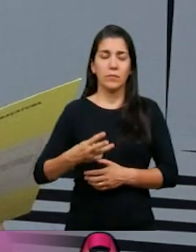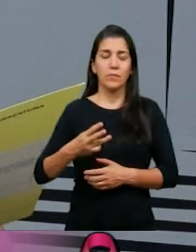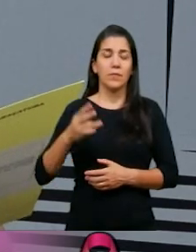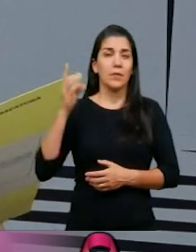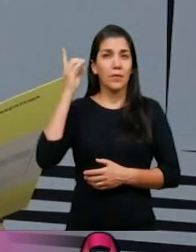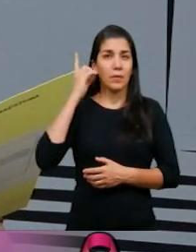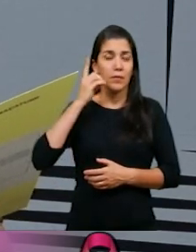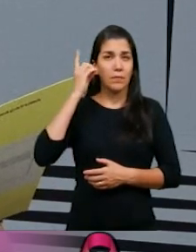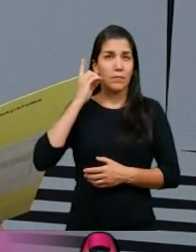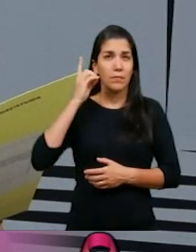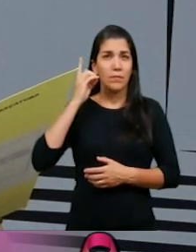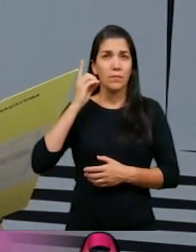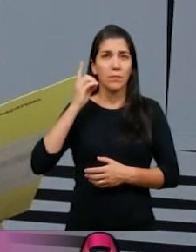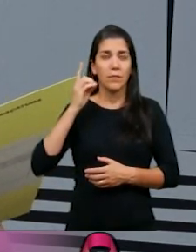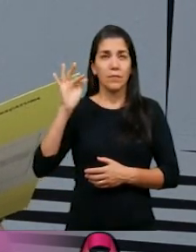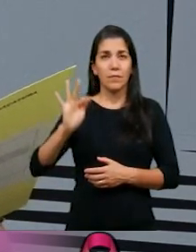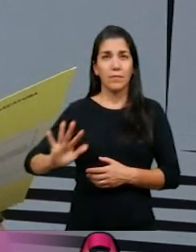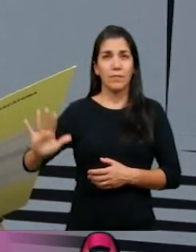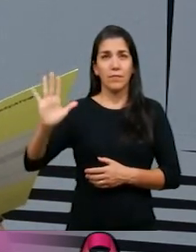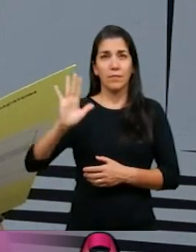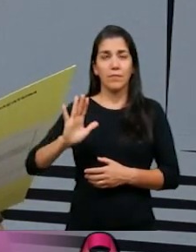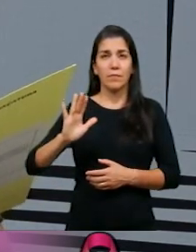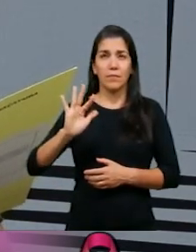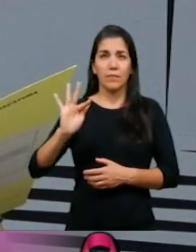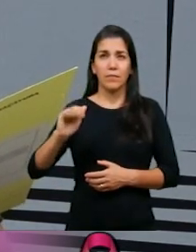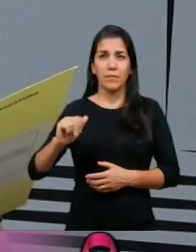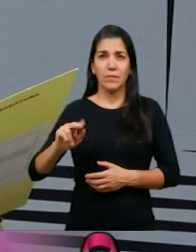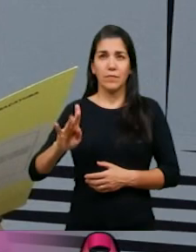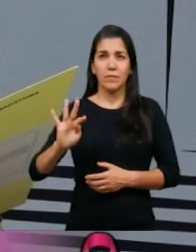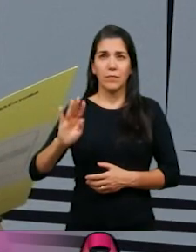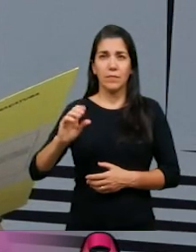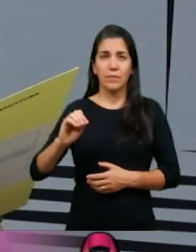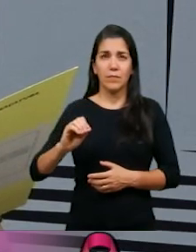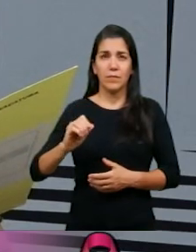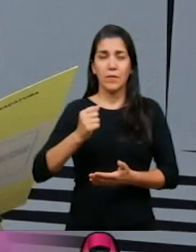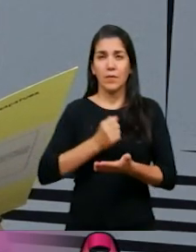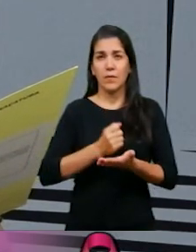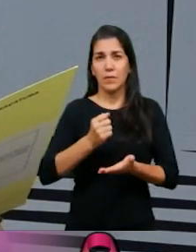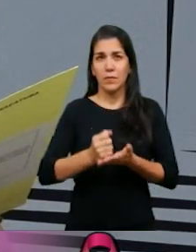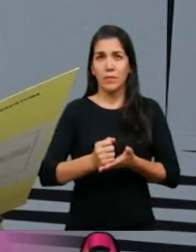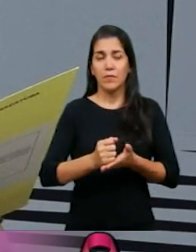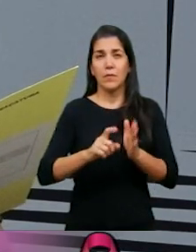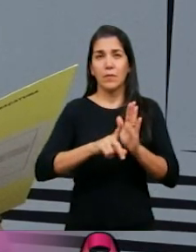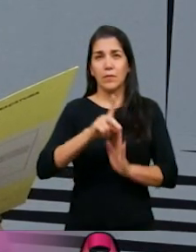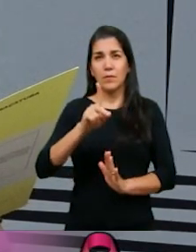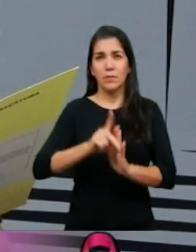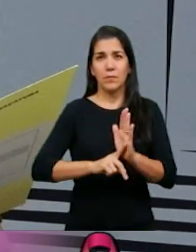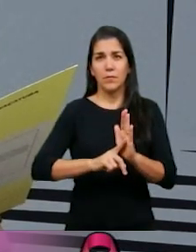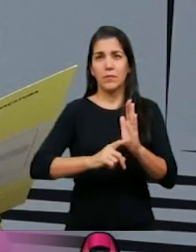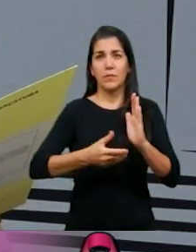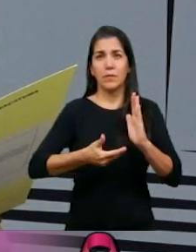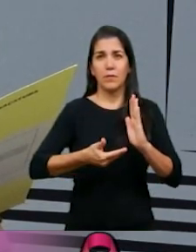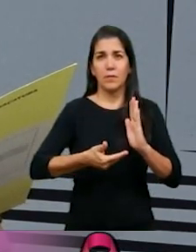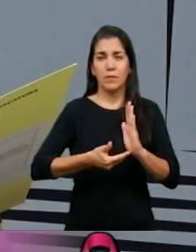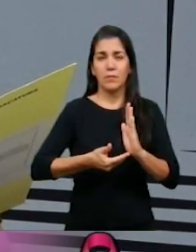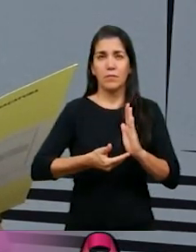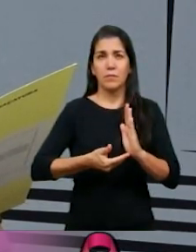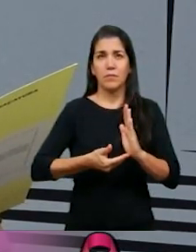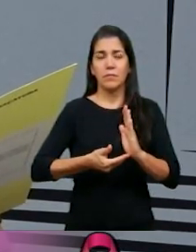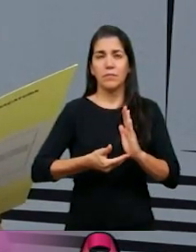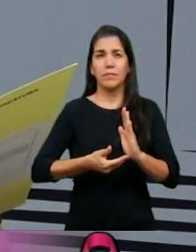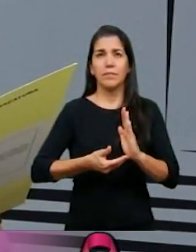Fausto Pinato, progressista, protocolou junto à Câmara dos Deputados o projeto de lei número 4.973